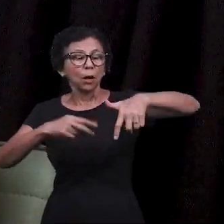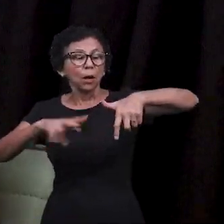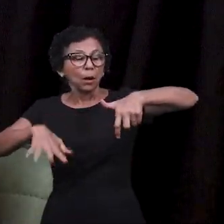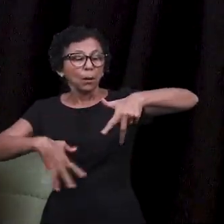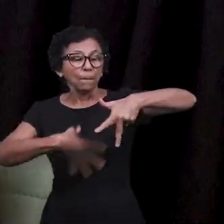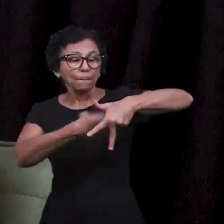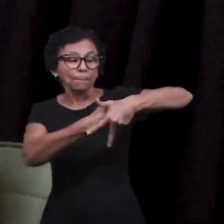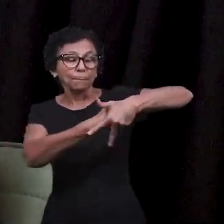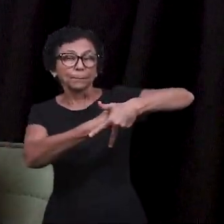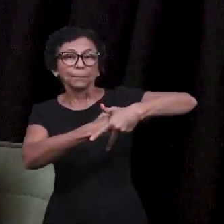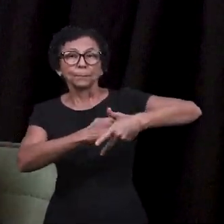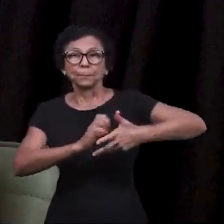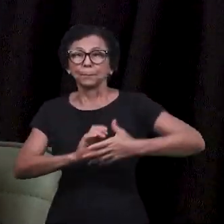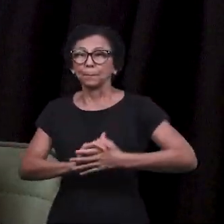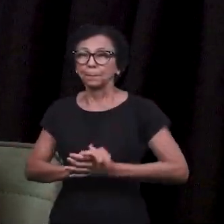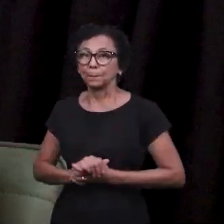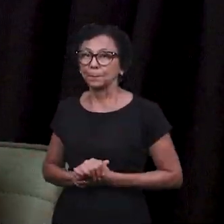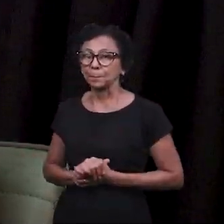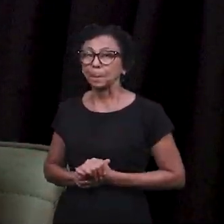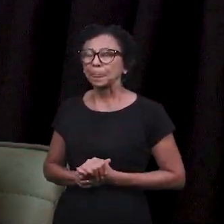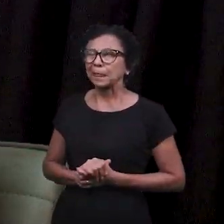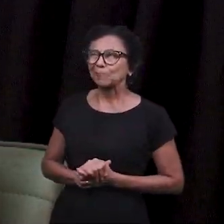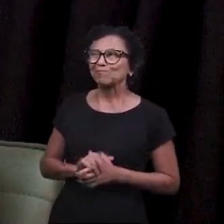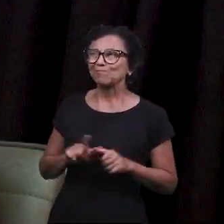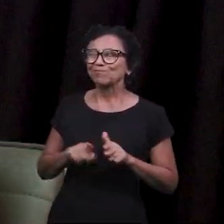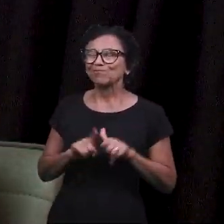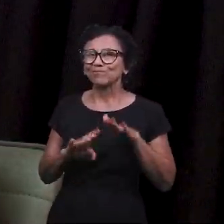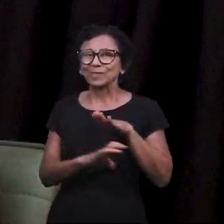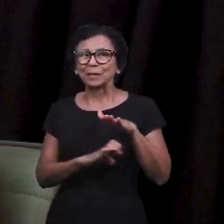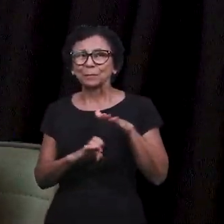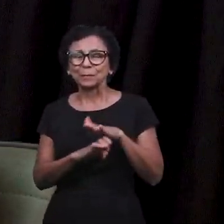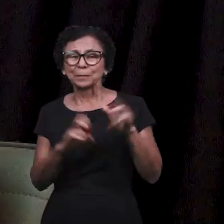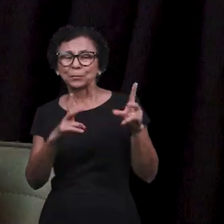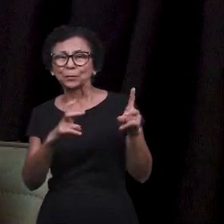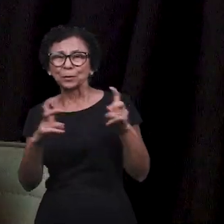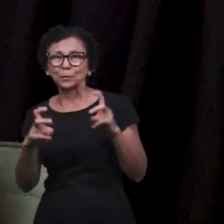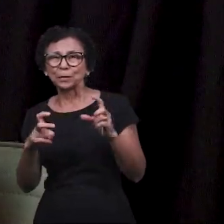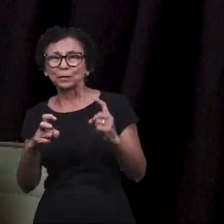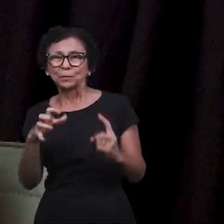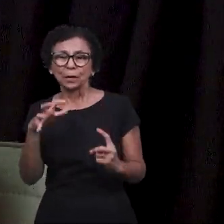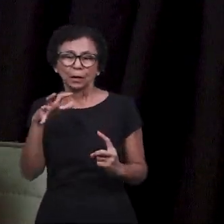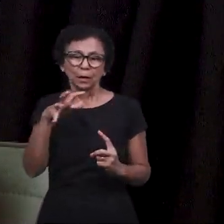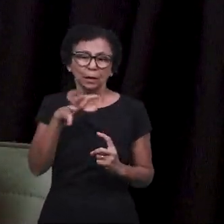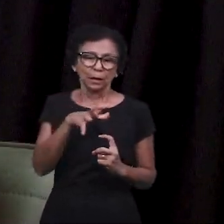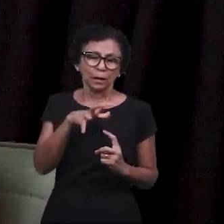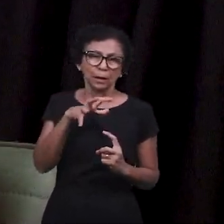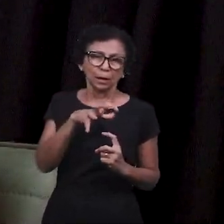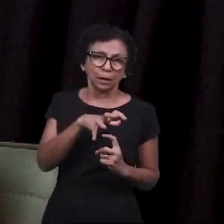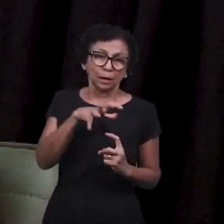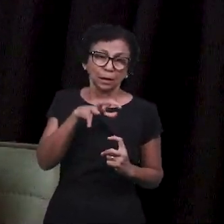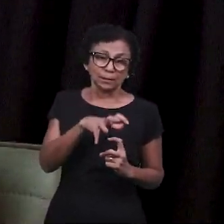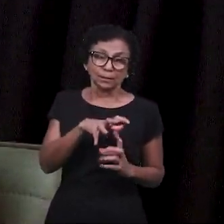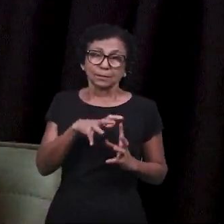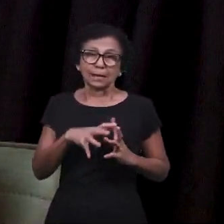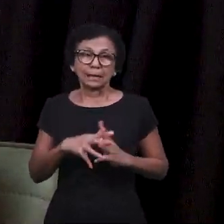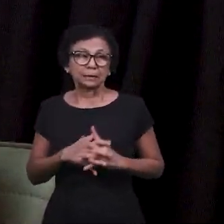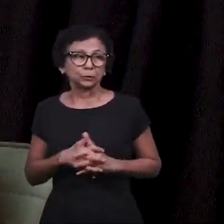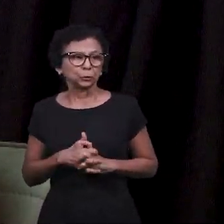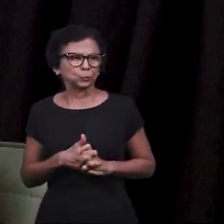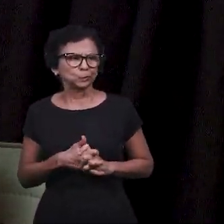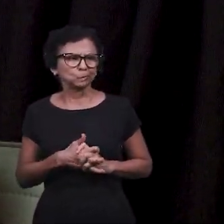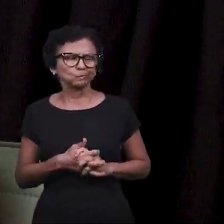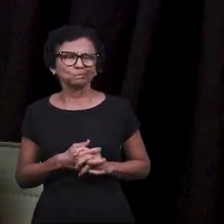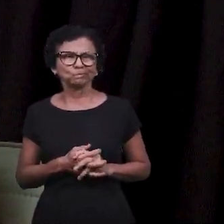não é crime no Brasil, mas será que se eu denunciar esses fatos, corrupção, a empresa está envolvida com esquemas de corrupção, será que